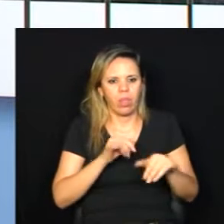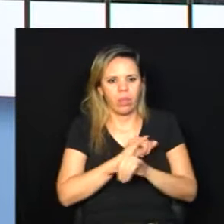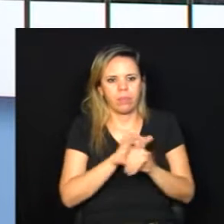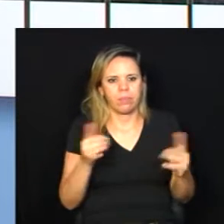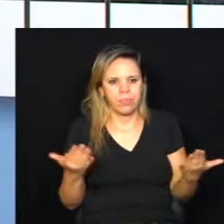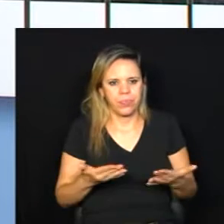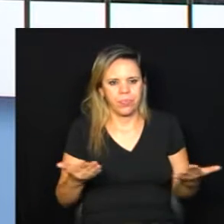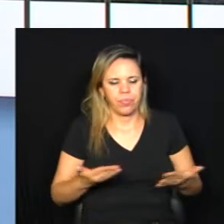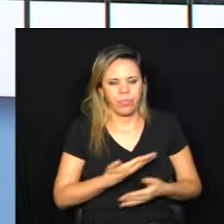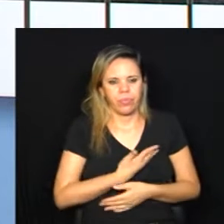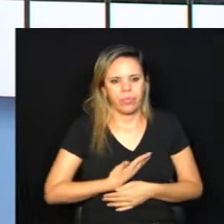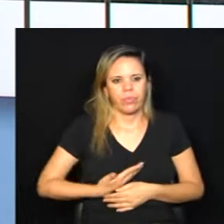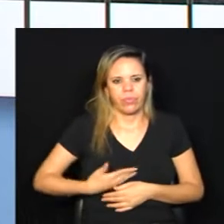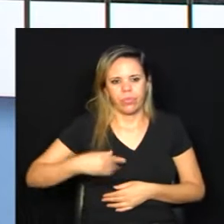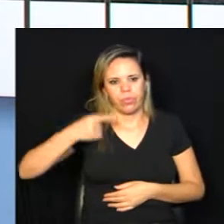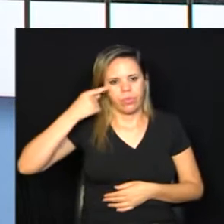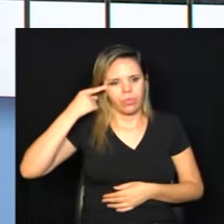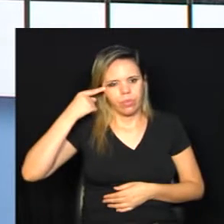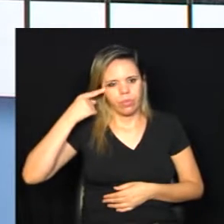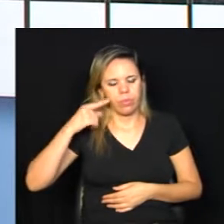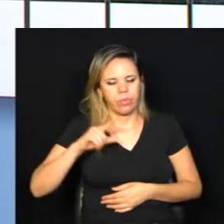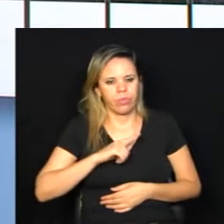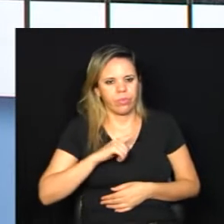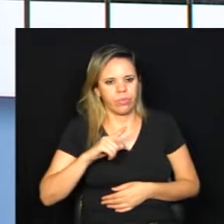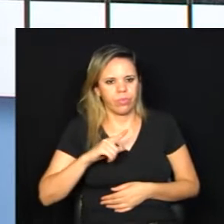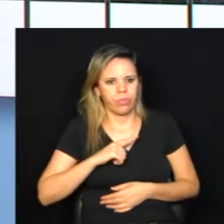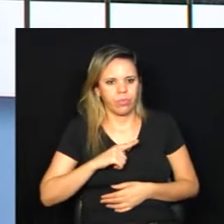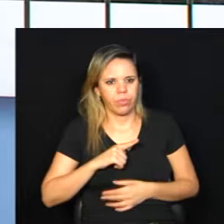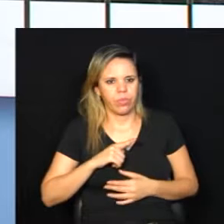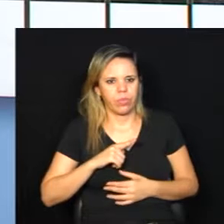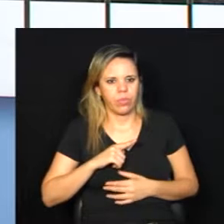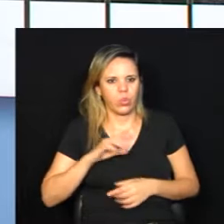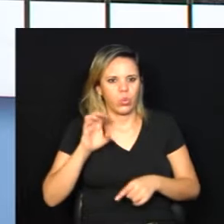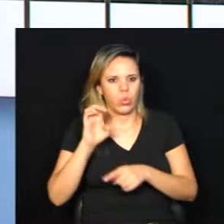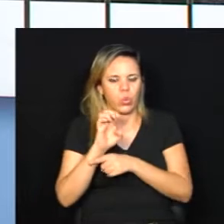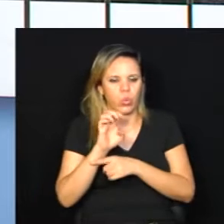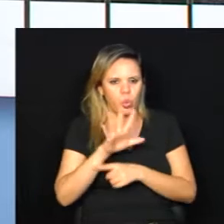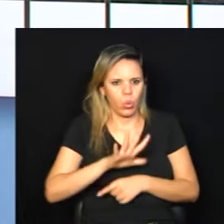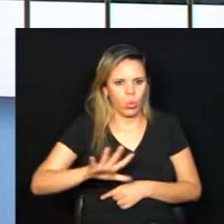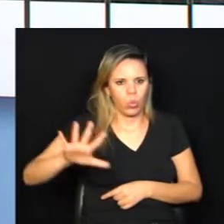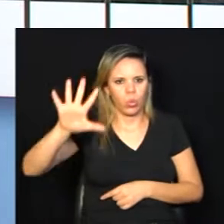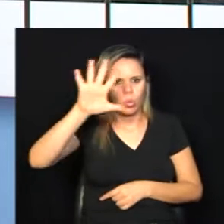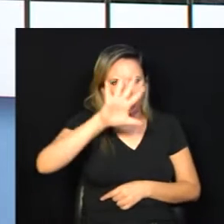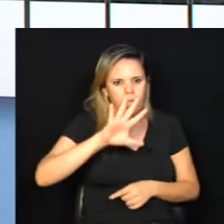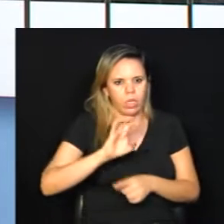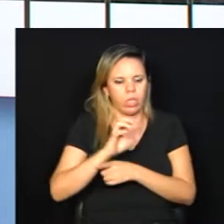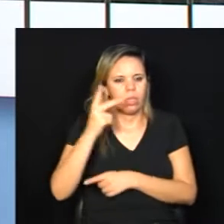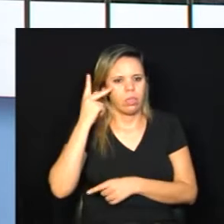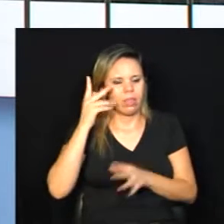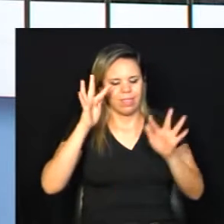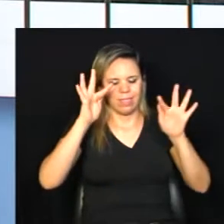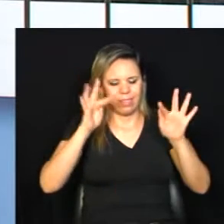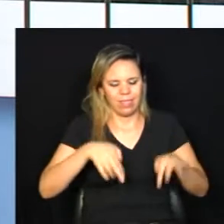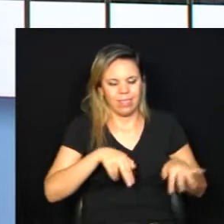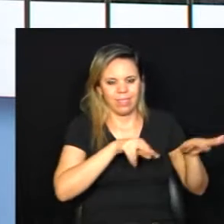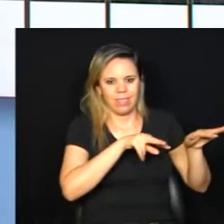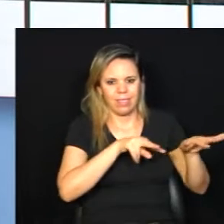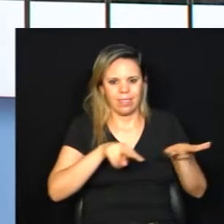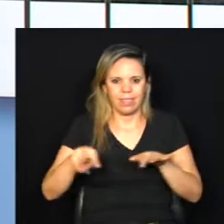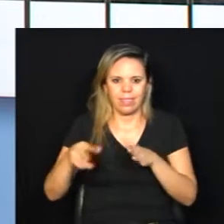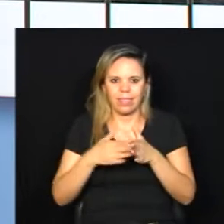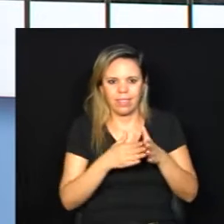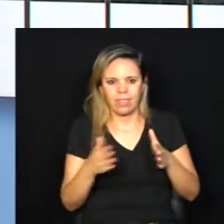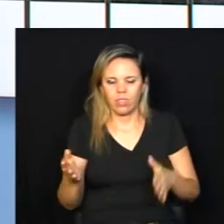pouco pelo governador, nós teremos todo o estado de São Paulo aos finais de semana na